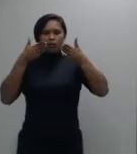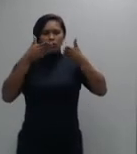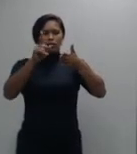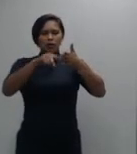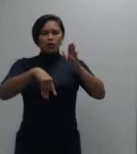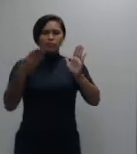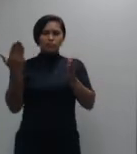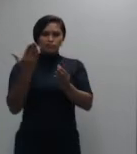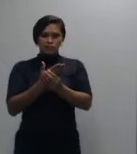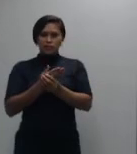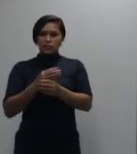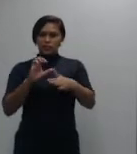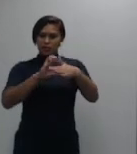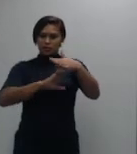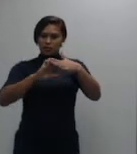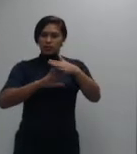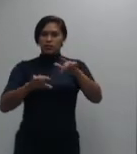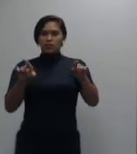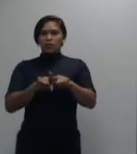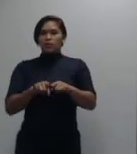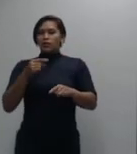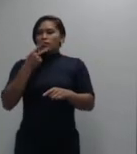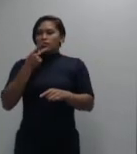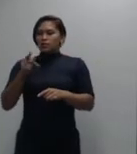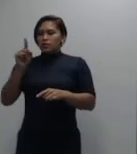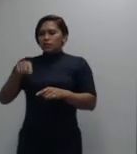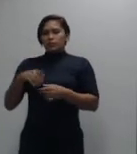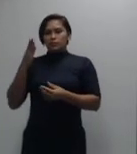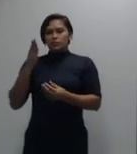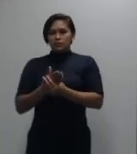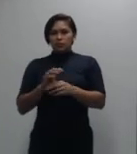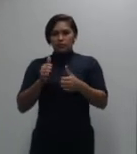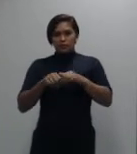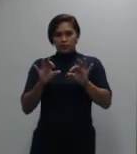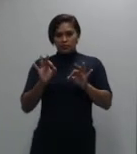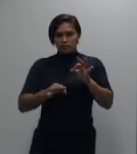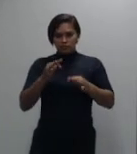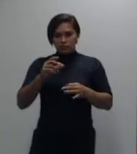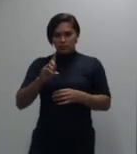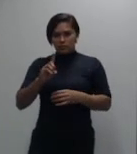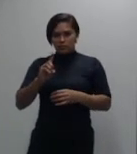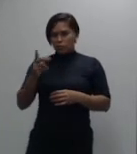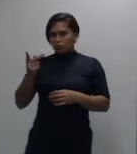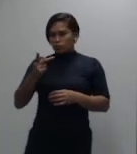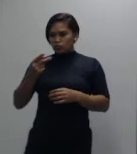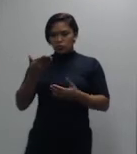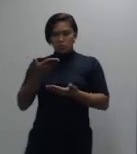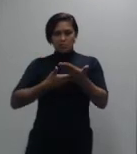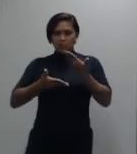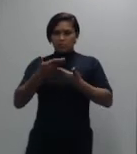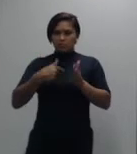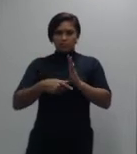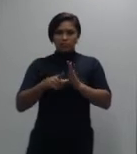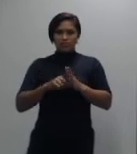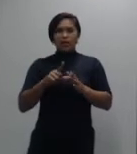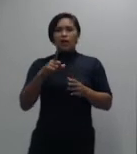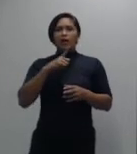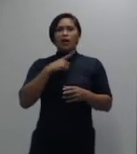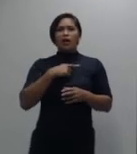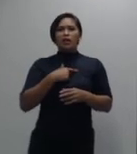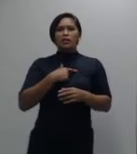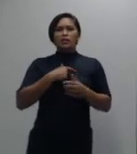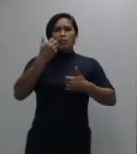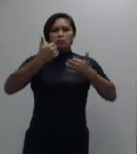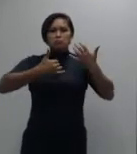processo Empresarial e o sujeito do processo conforme disse Daniel isolani que não era um passo e aí houve uma dozza